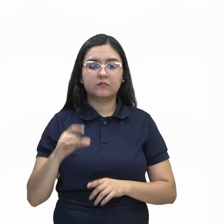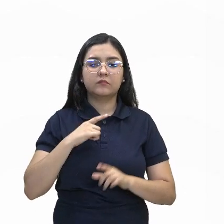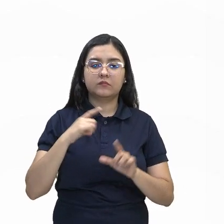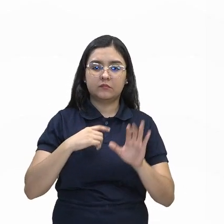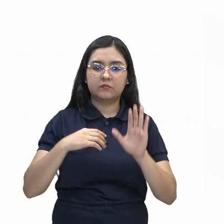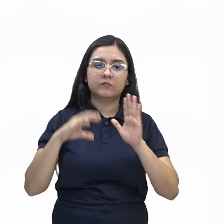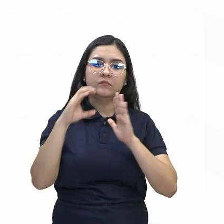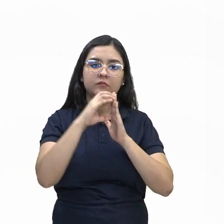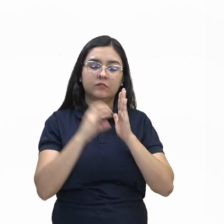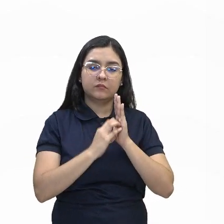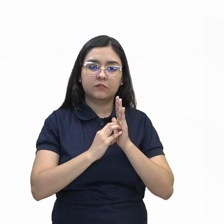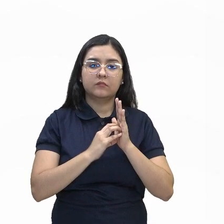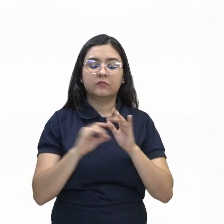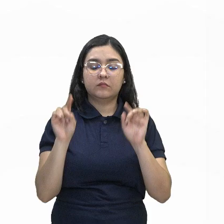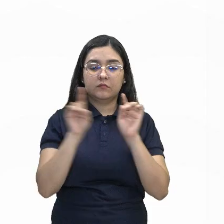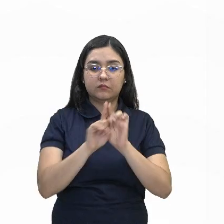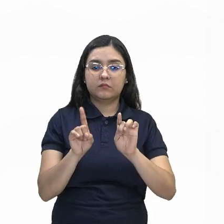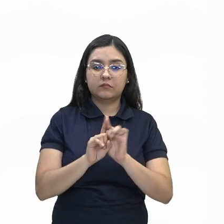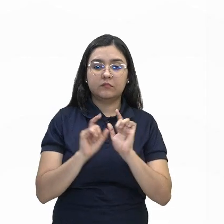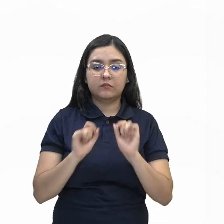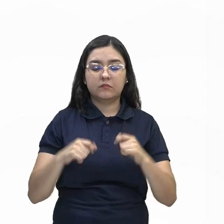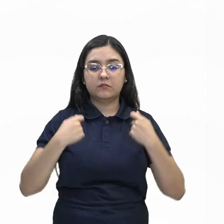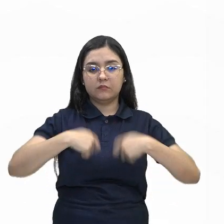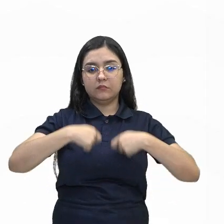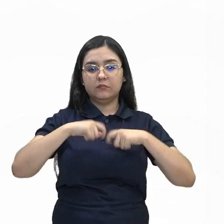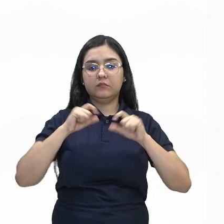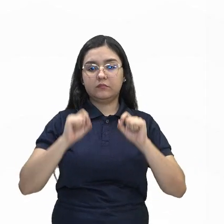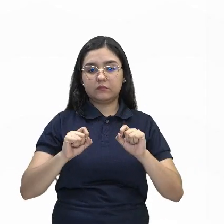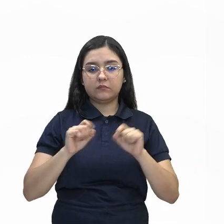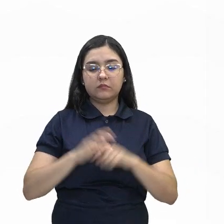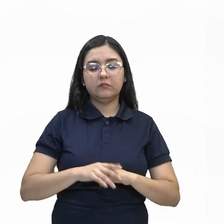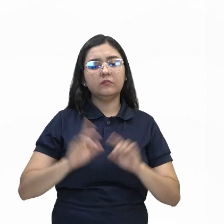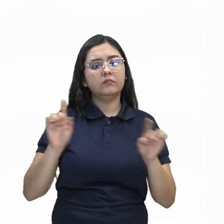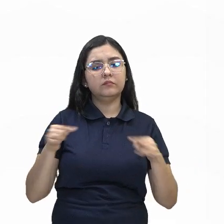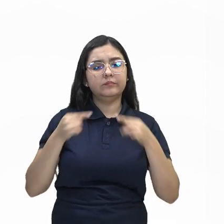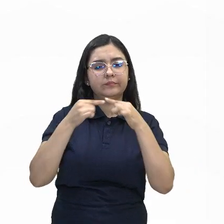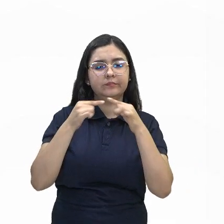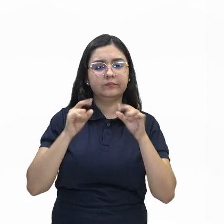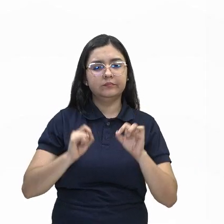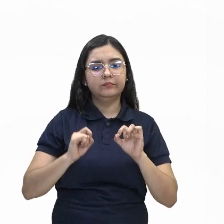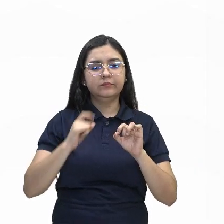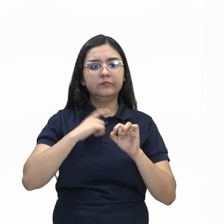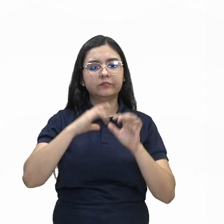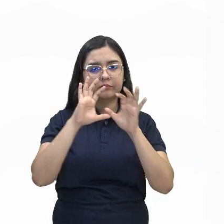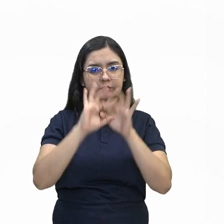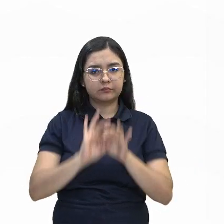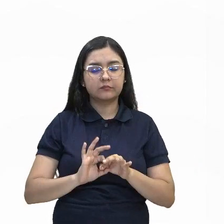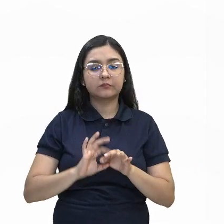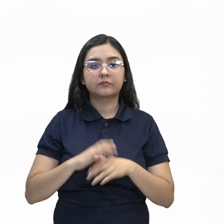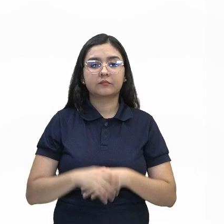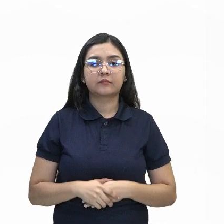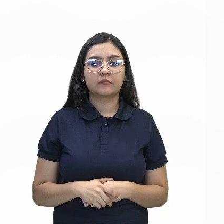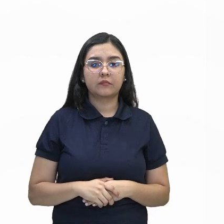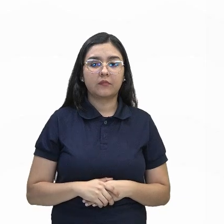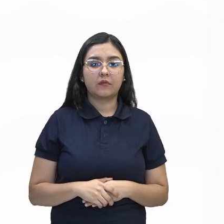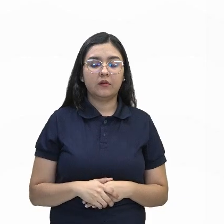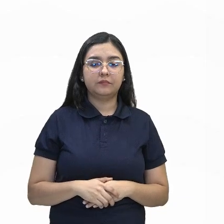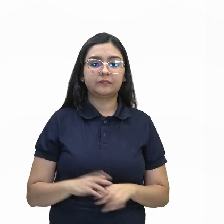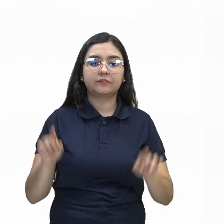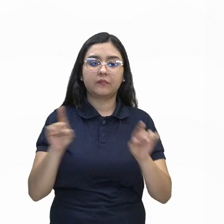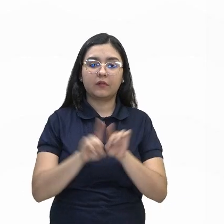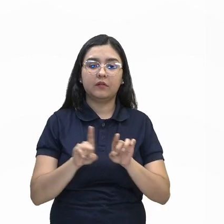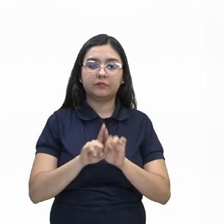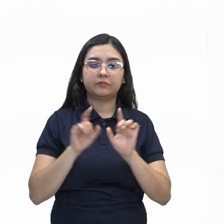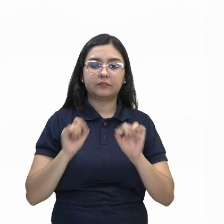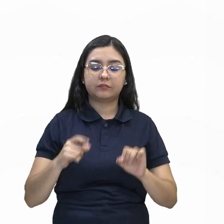parágrafos, e esses parágrafos, claro, devem estar convergindo em uma ideia principal. Também faz parte da